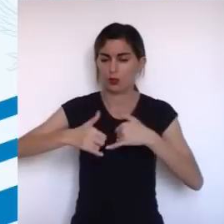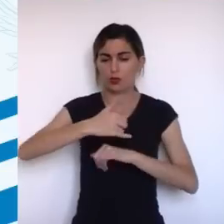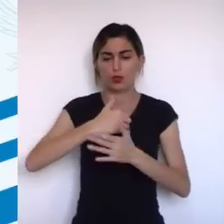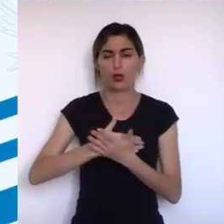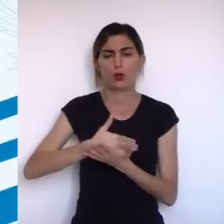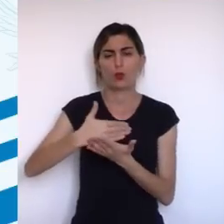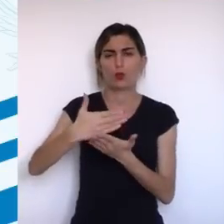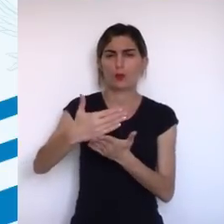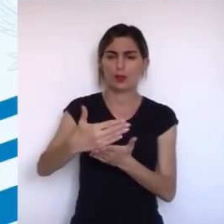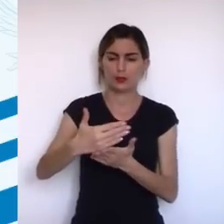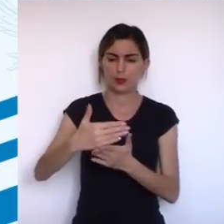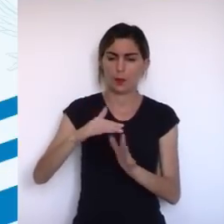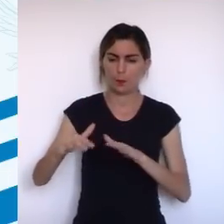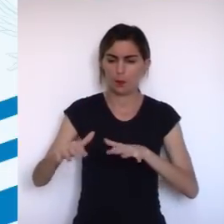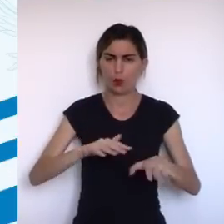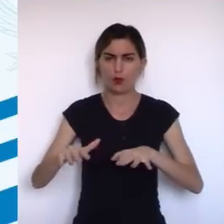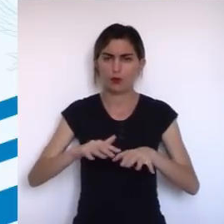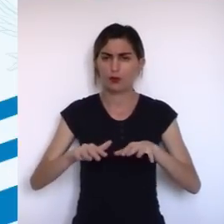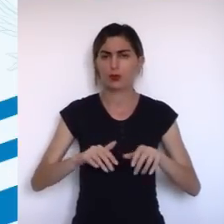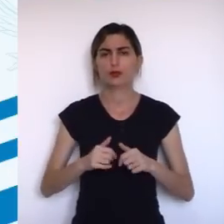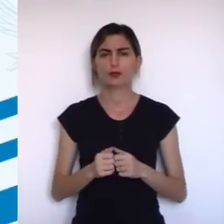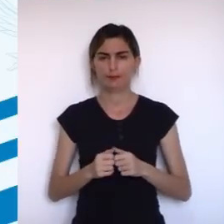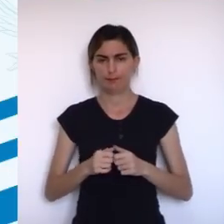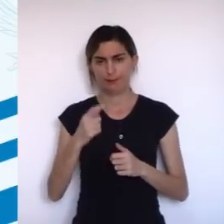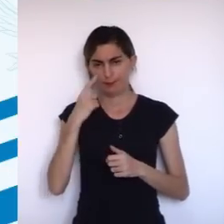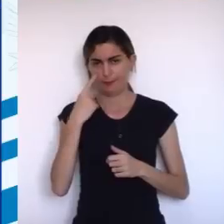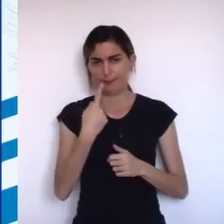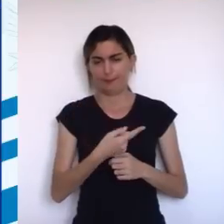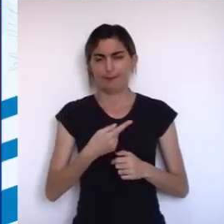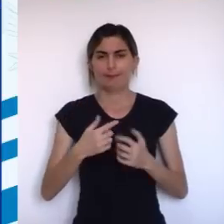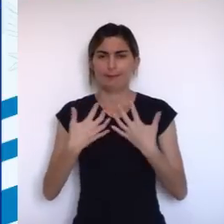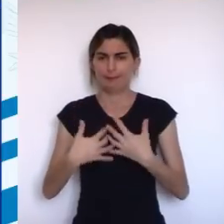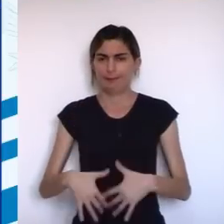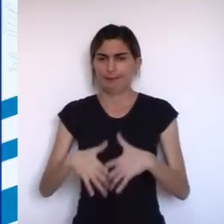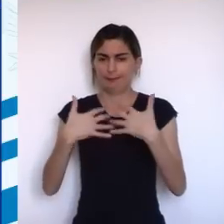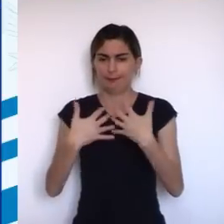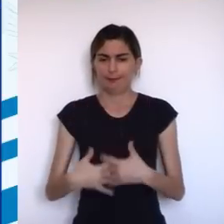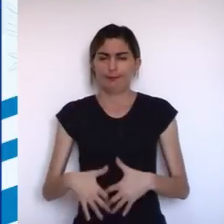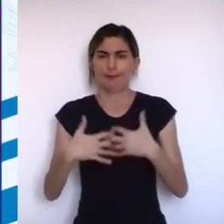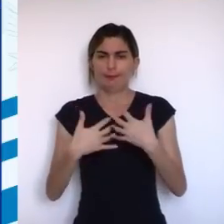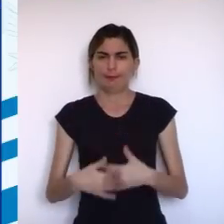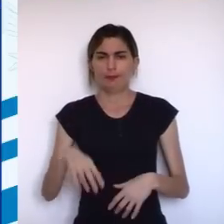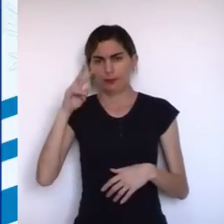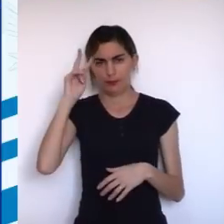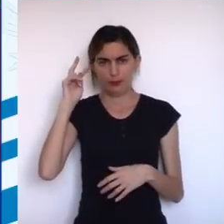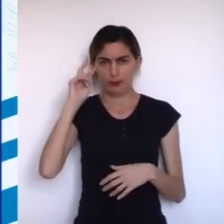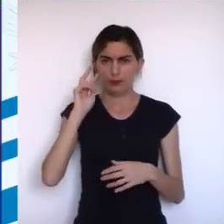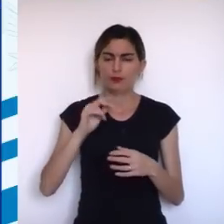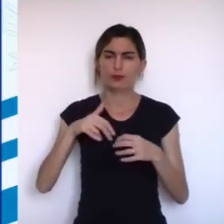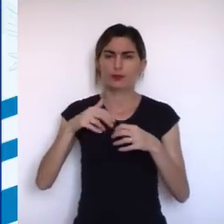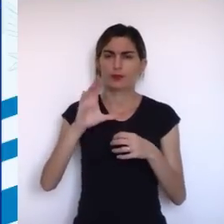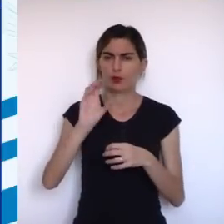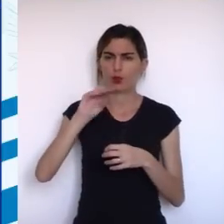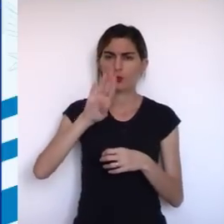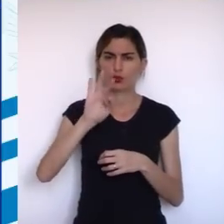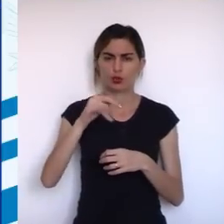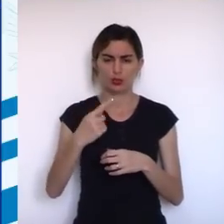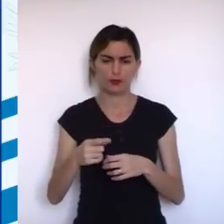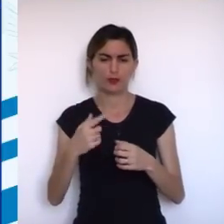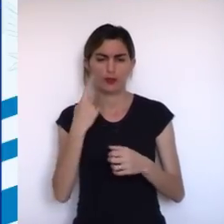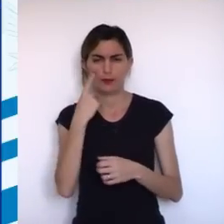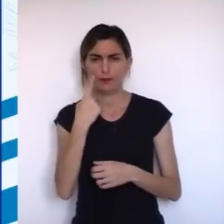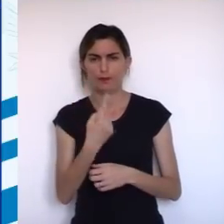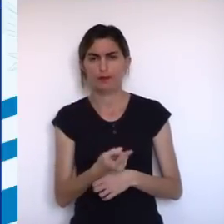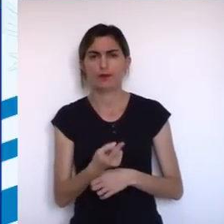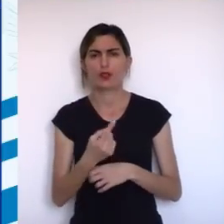energia e começasse ali o seu movimento. Veja aí essa máquina, essa história desse